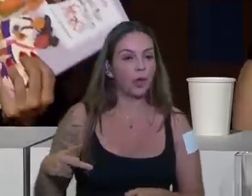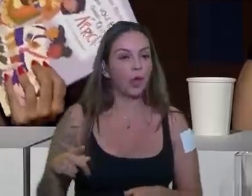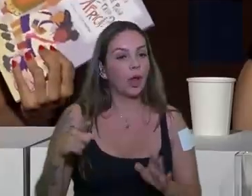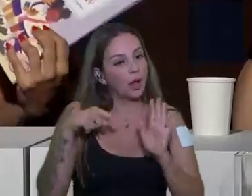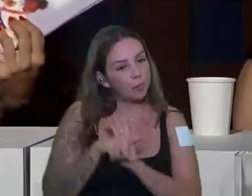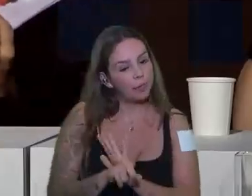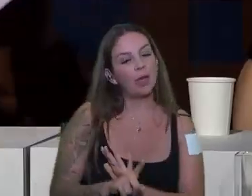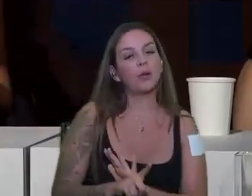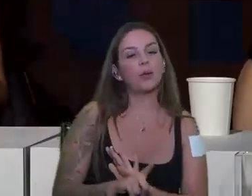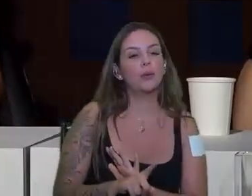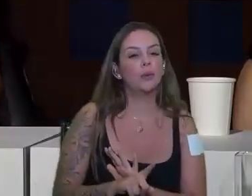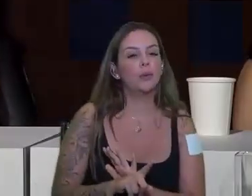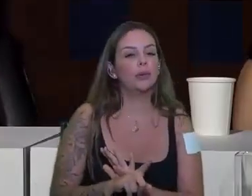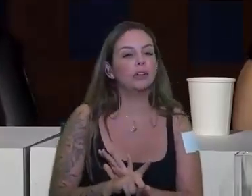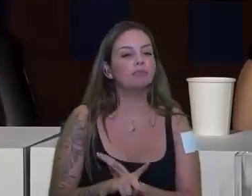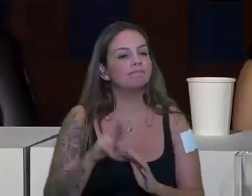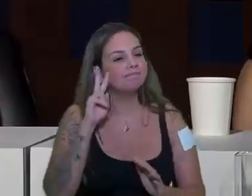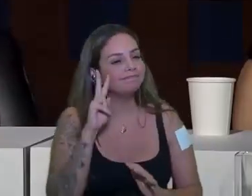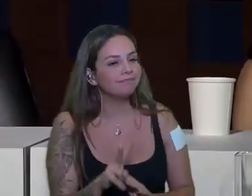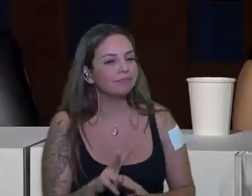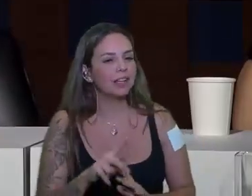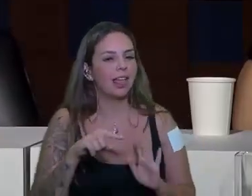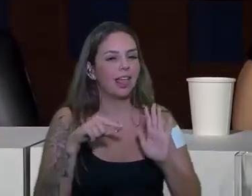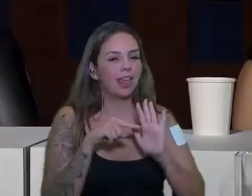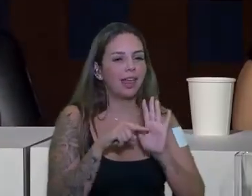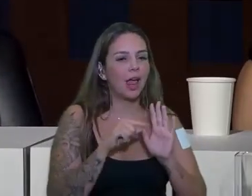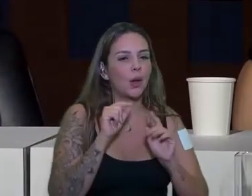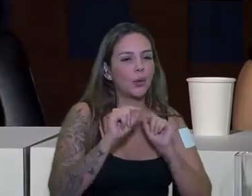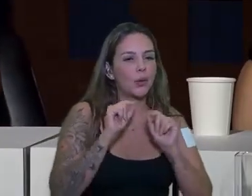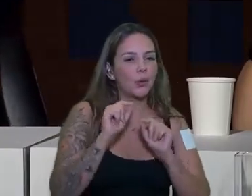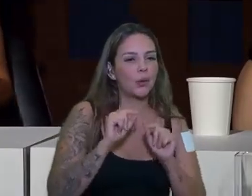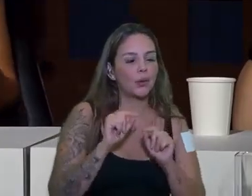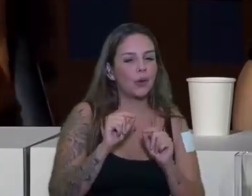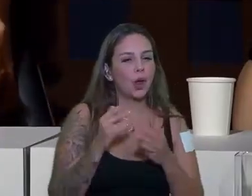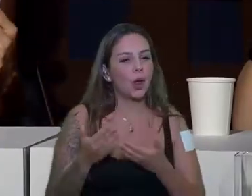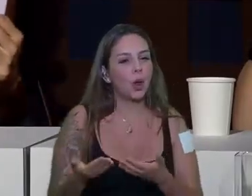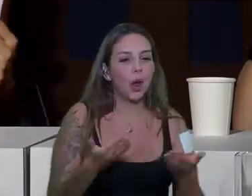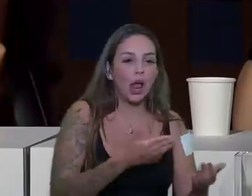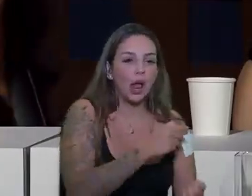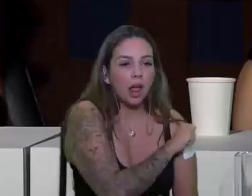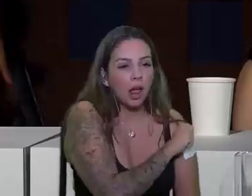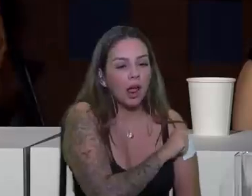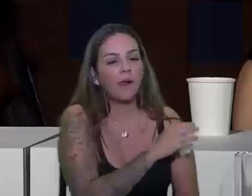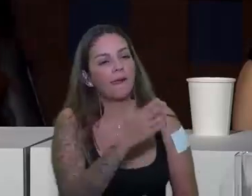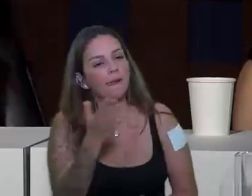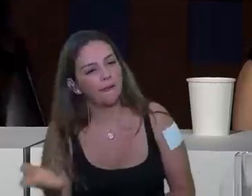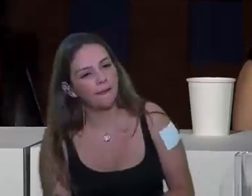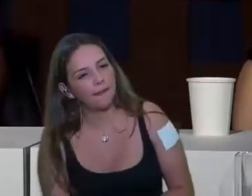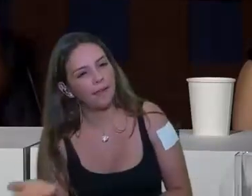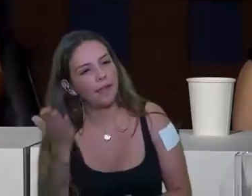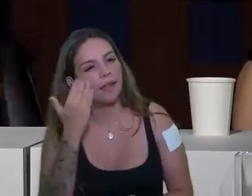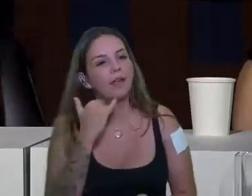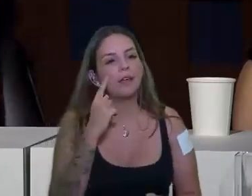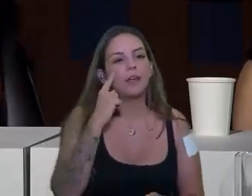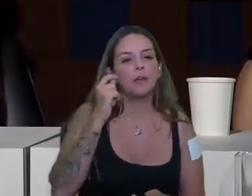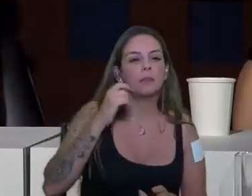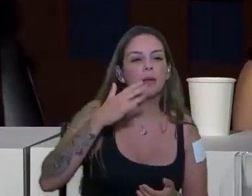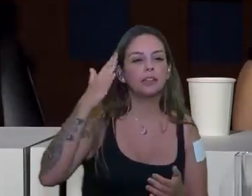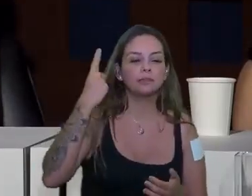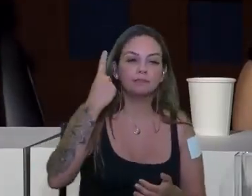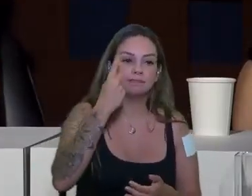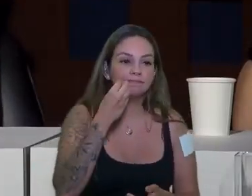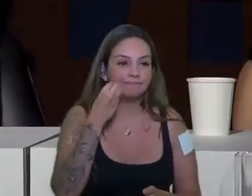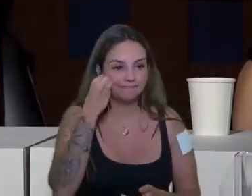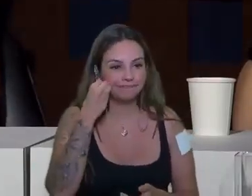que pergunta, aí, a partir de uma visão muito negativa do que é o continente, convida os alunos para viaja num livro mágico. Então, é